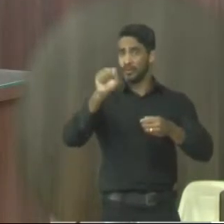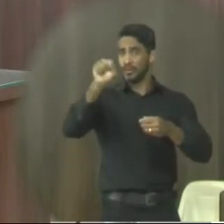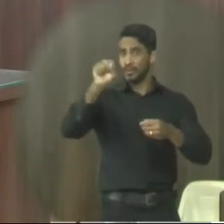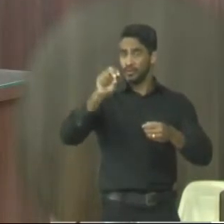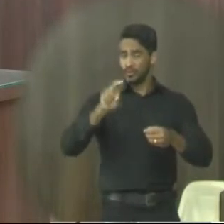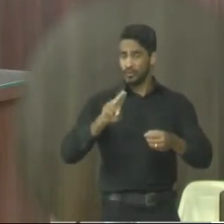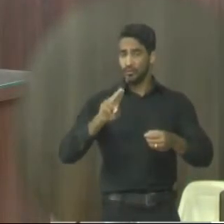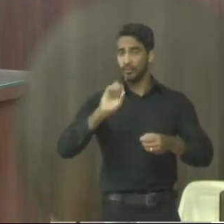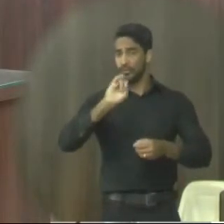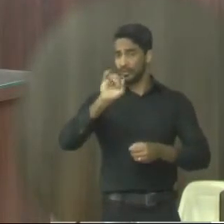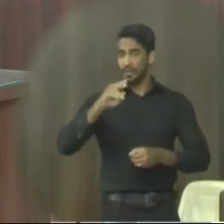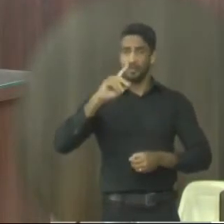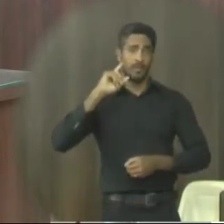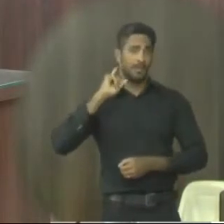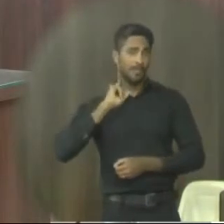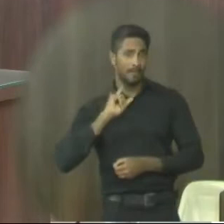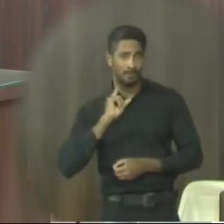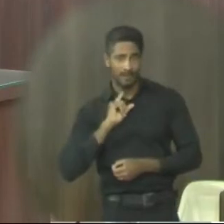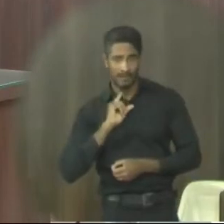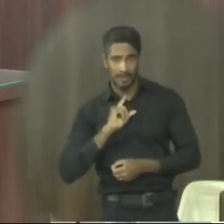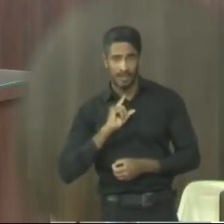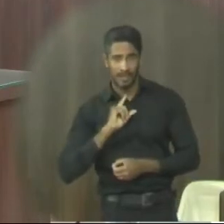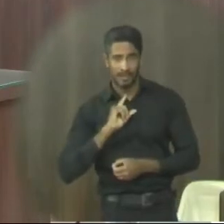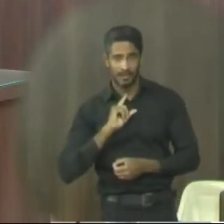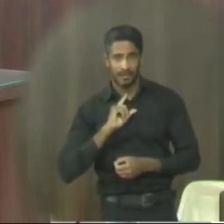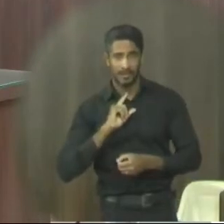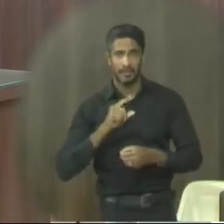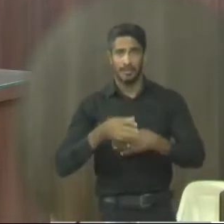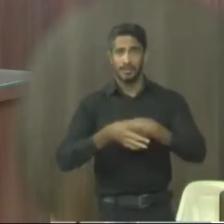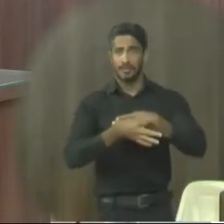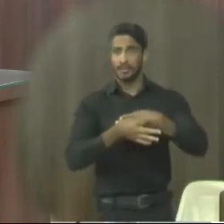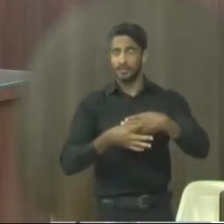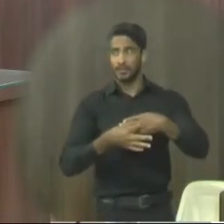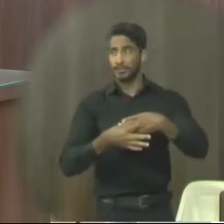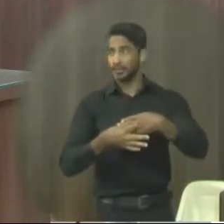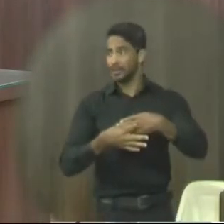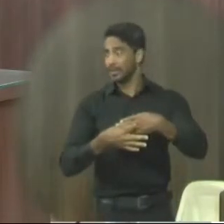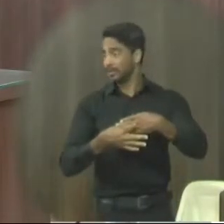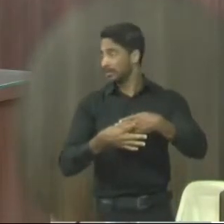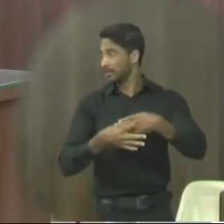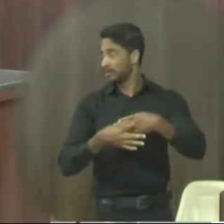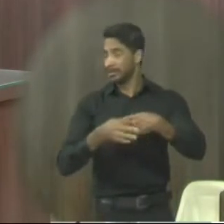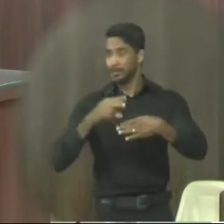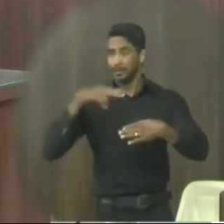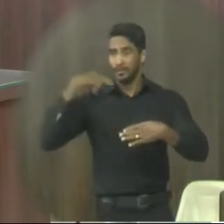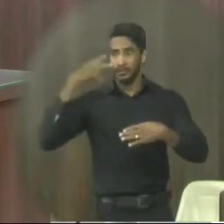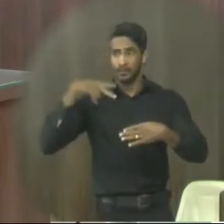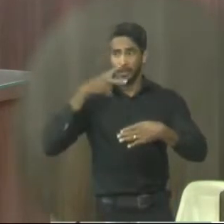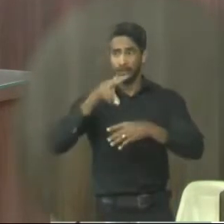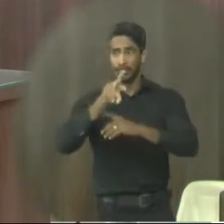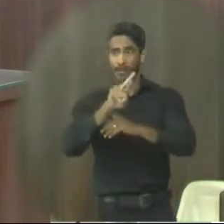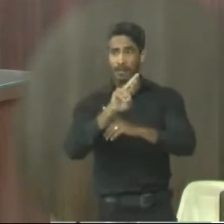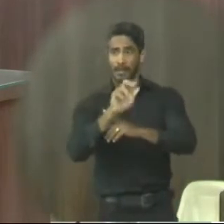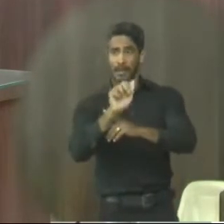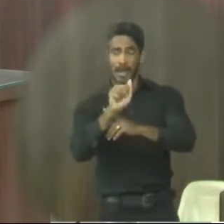e das outras providências de autoria do vereador Ramon Alexandre Araújo.